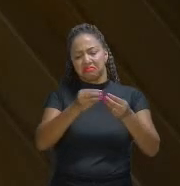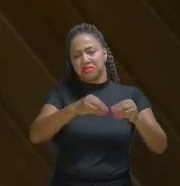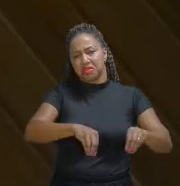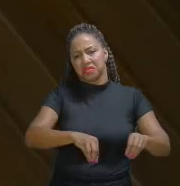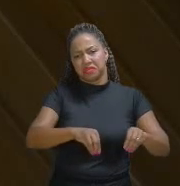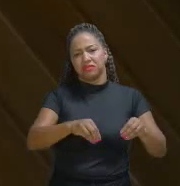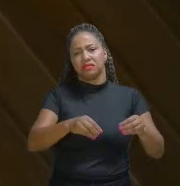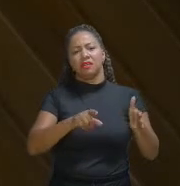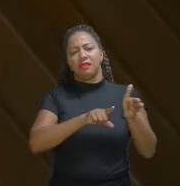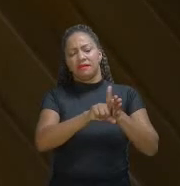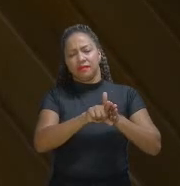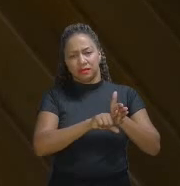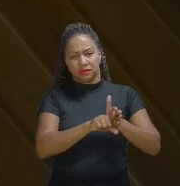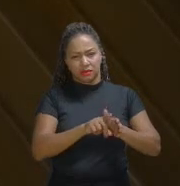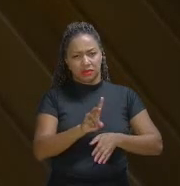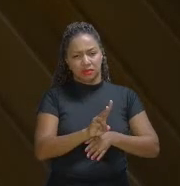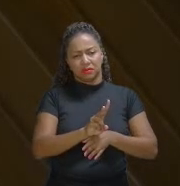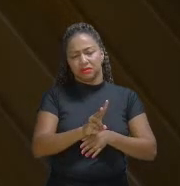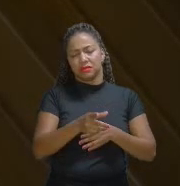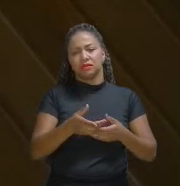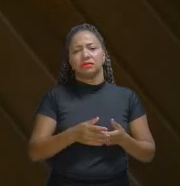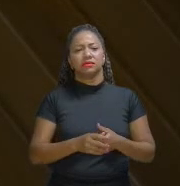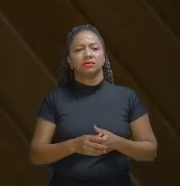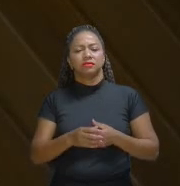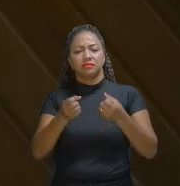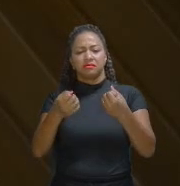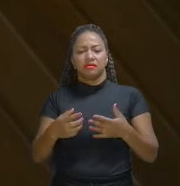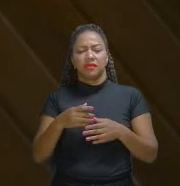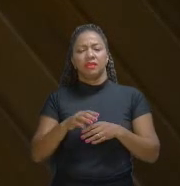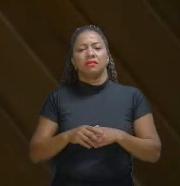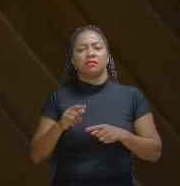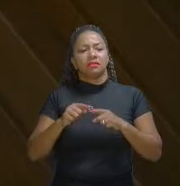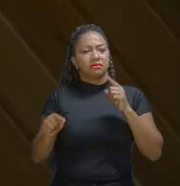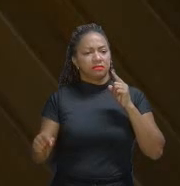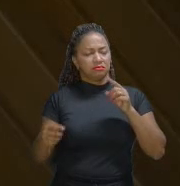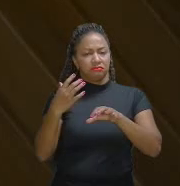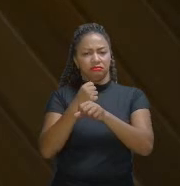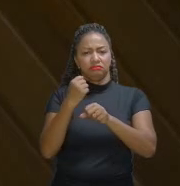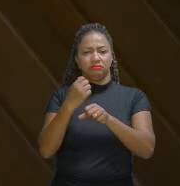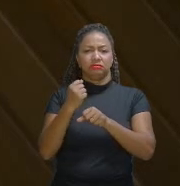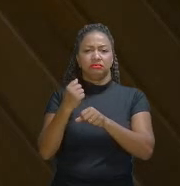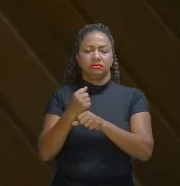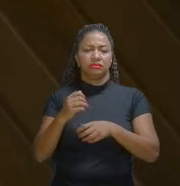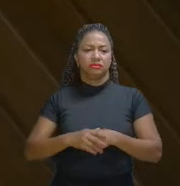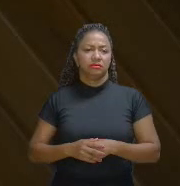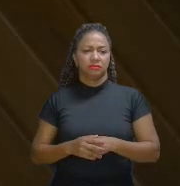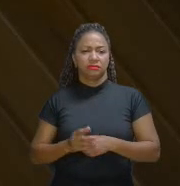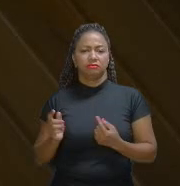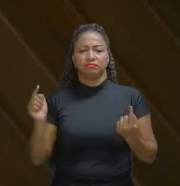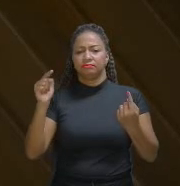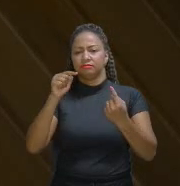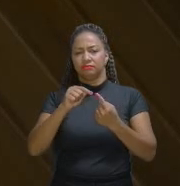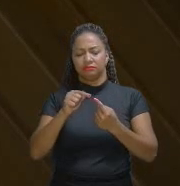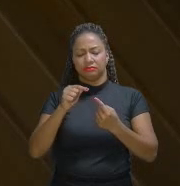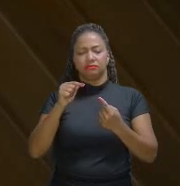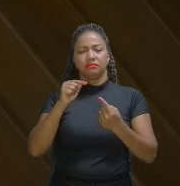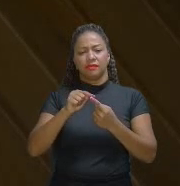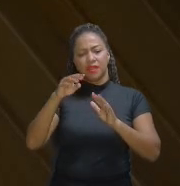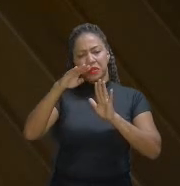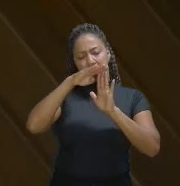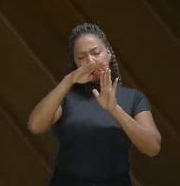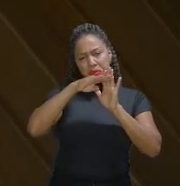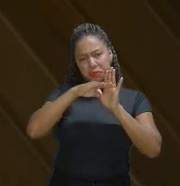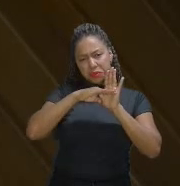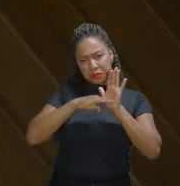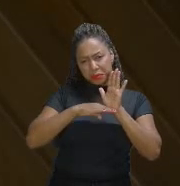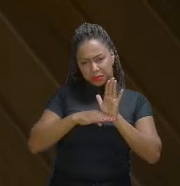à fiscalização, não justificam a desaprovação das contas, impondo-se a aplicação dos princípios da